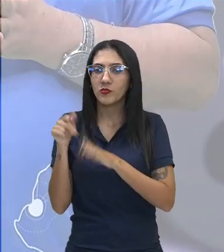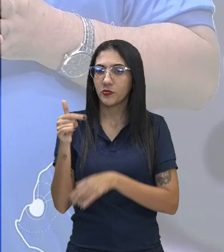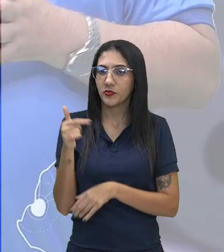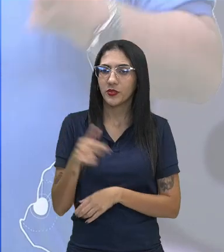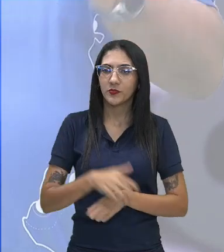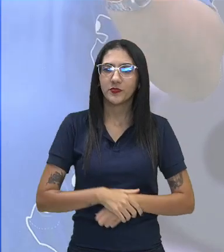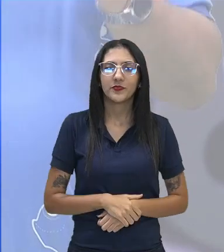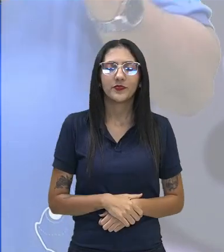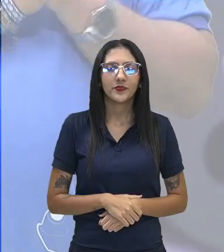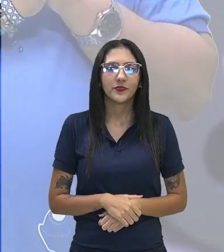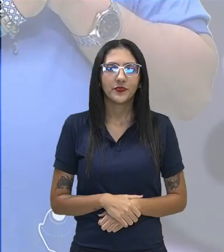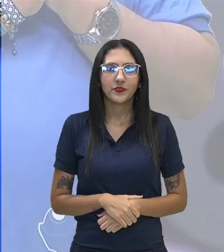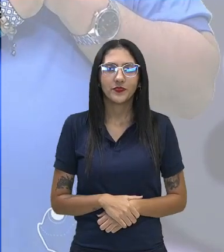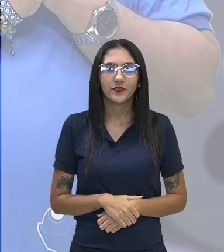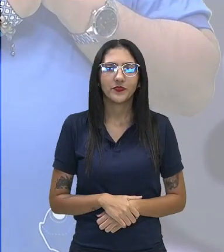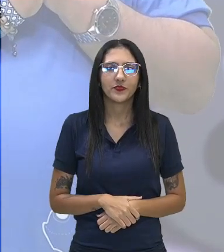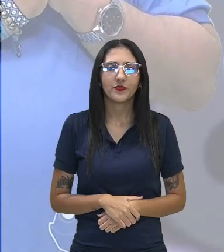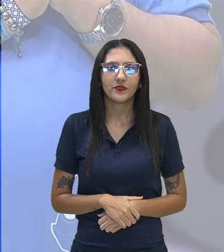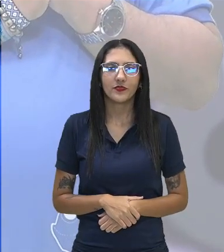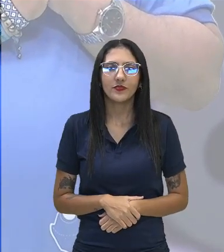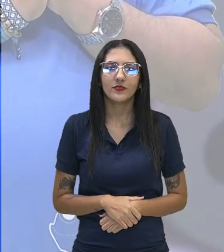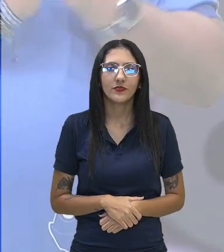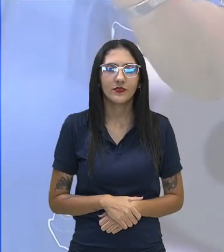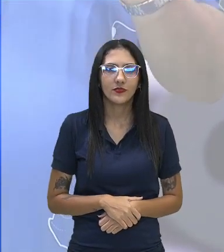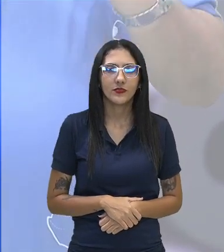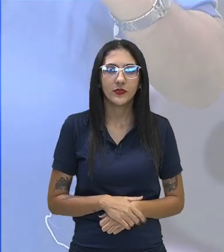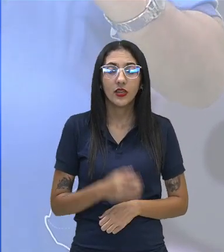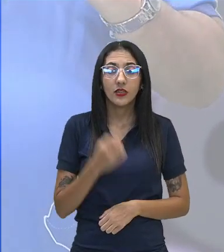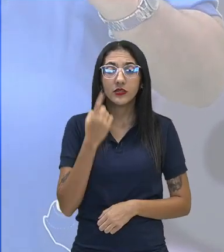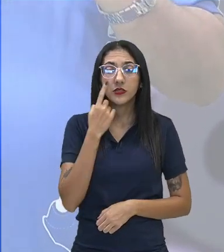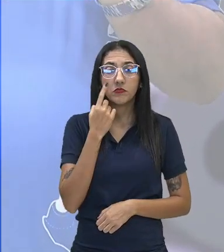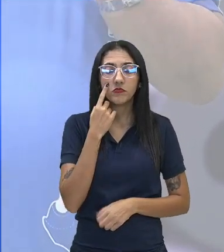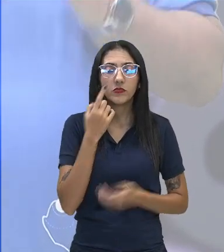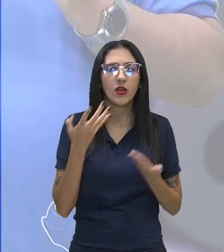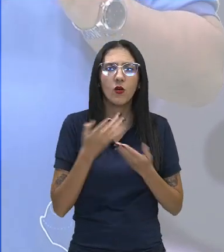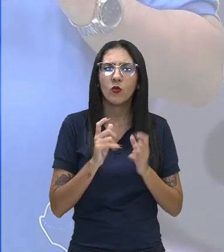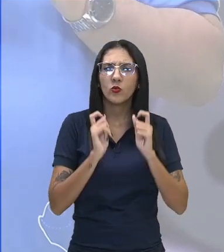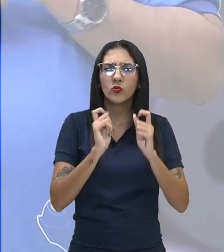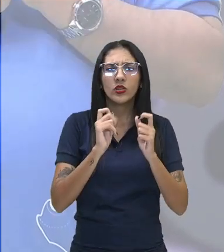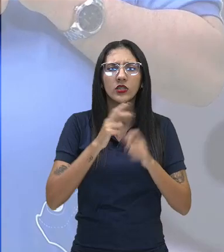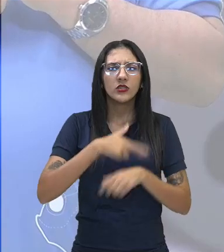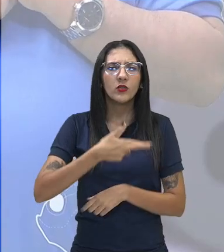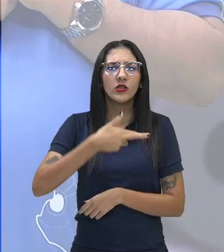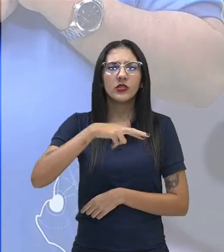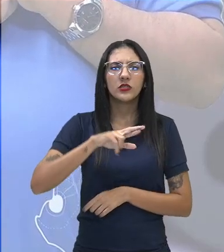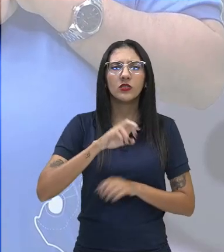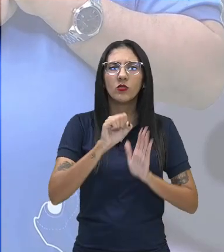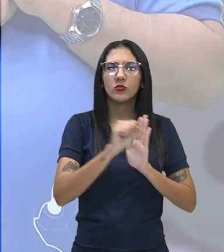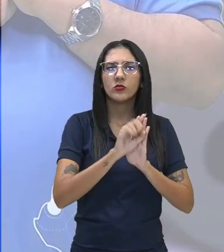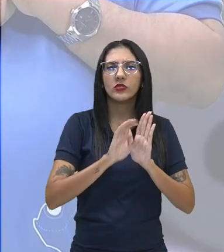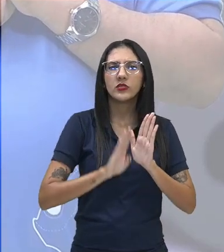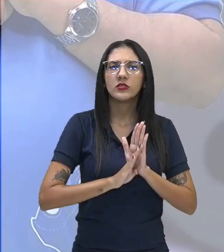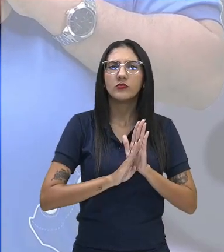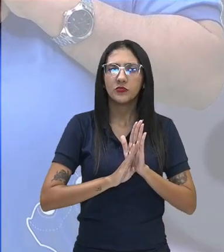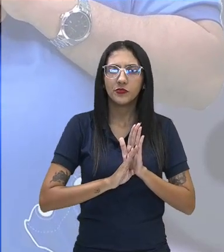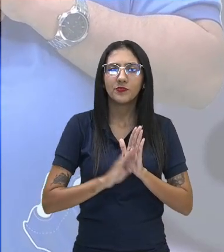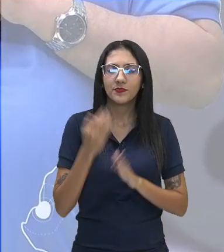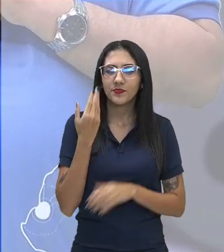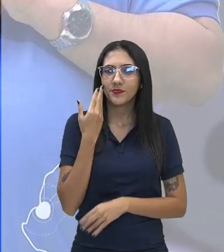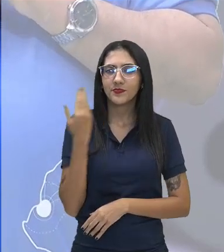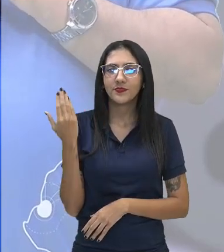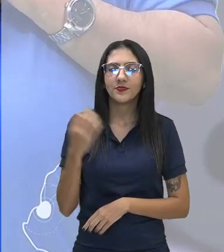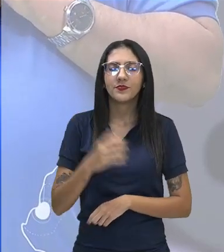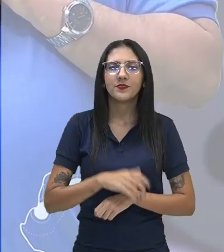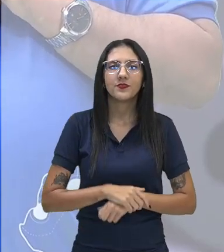concreta. Vamos ver agora na dimensão religiosa. O que seria o símbolo na dimensão religiosa? Os símbolos